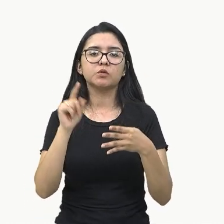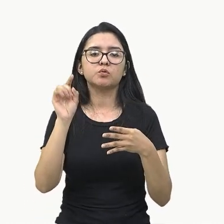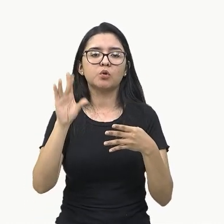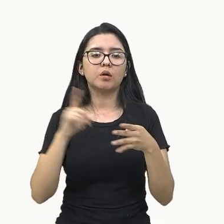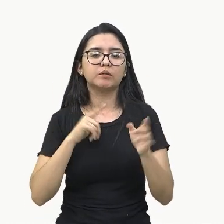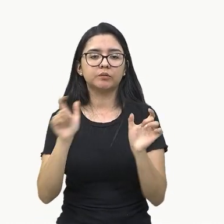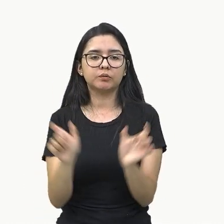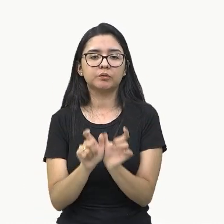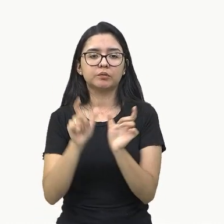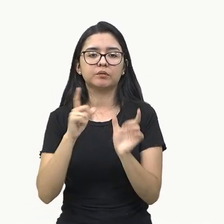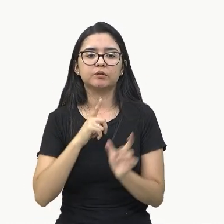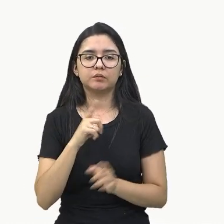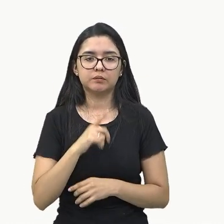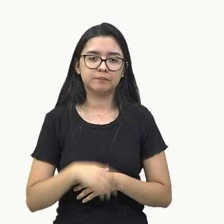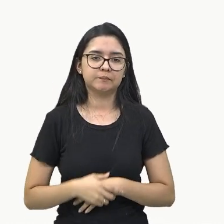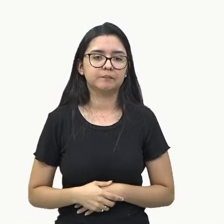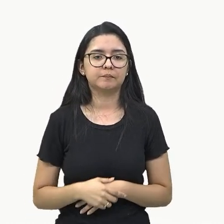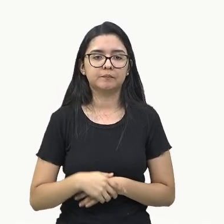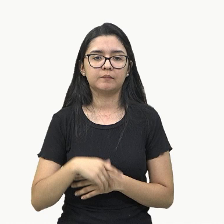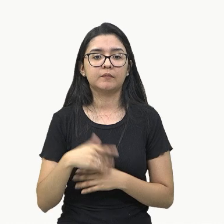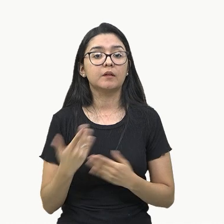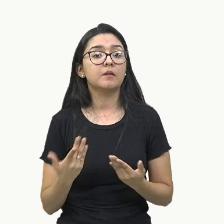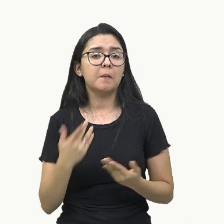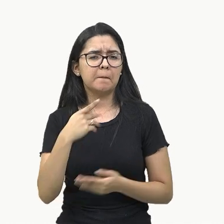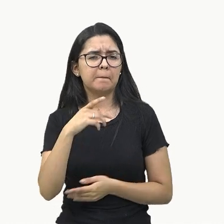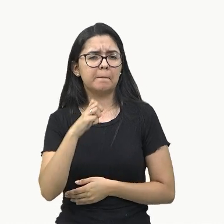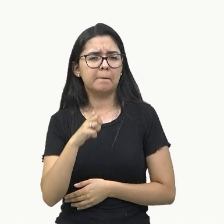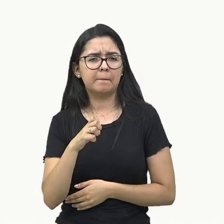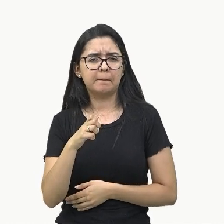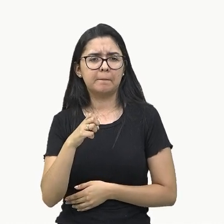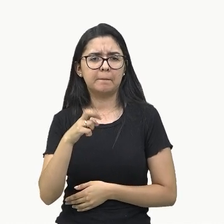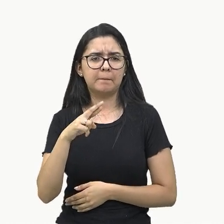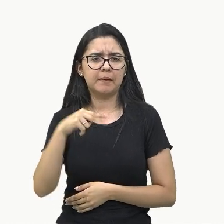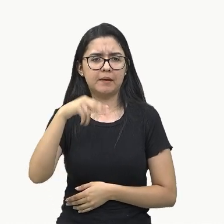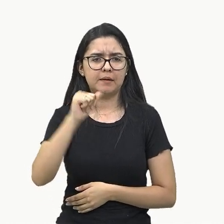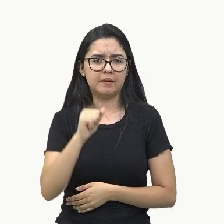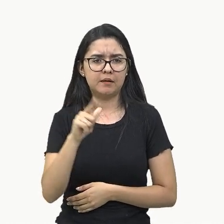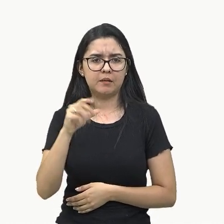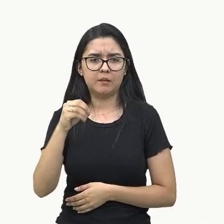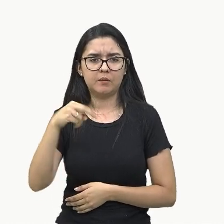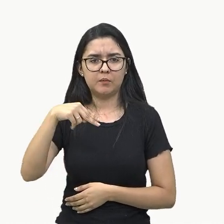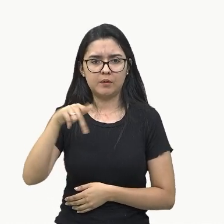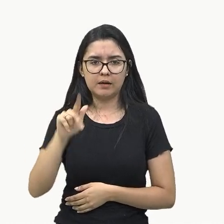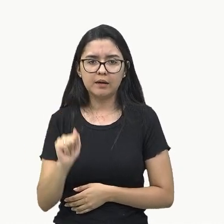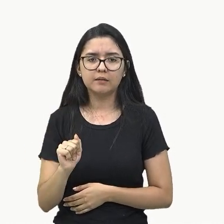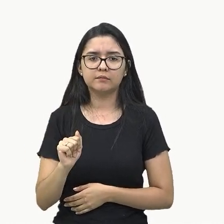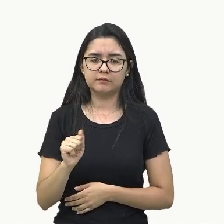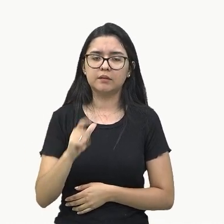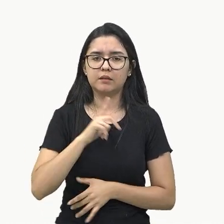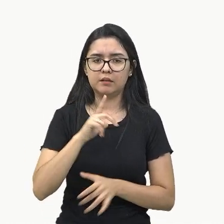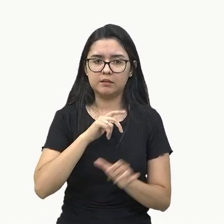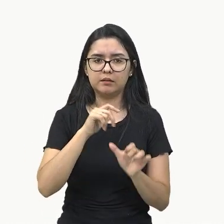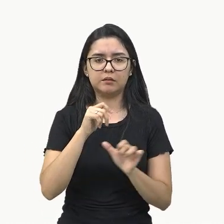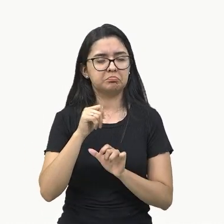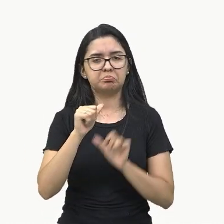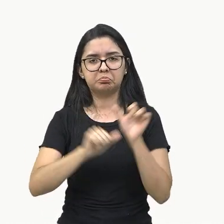Eu tenho aqui na perna longa, e aí você vai dizer, professor, é a junção de perna mais longa, não tem alteração